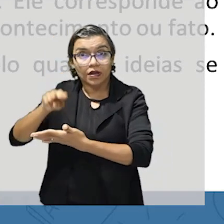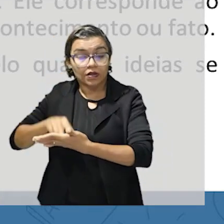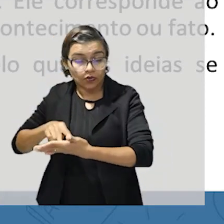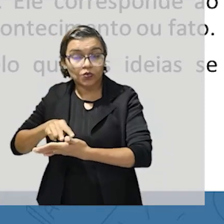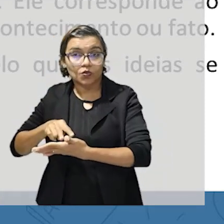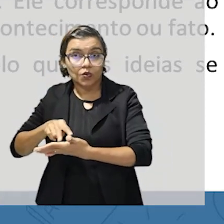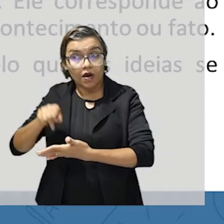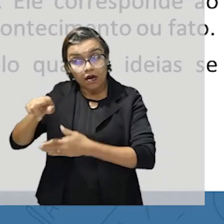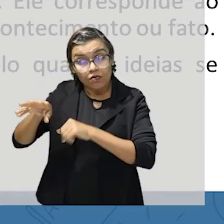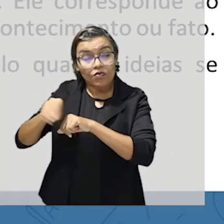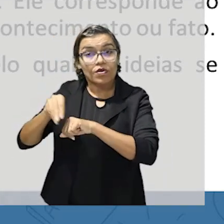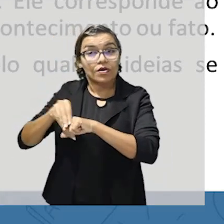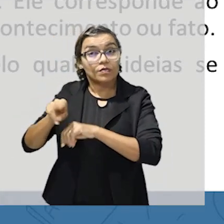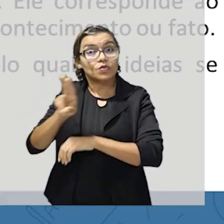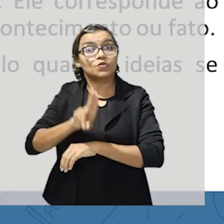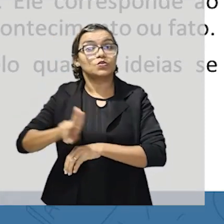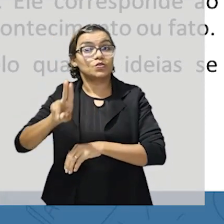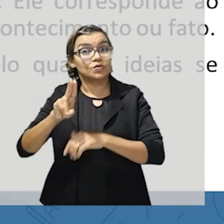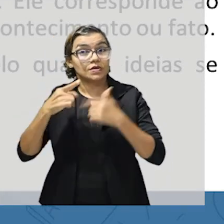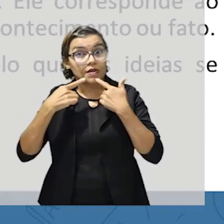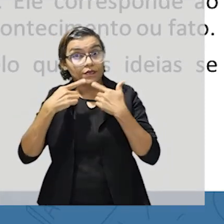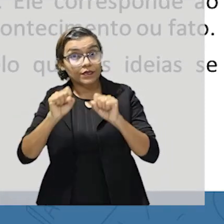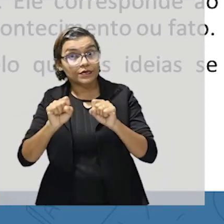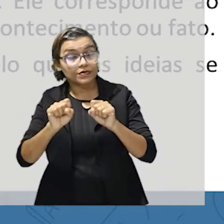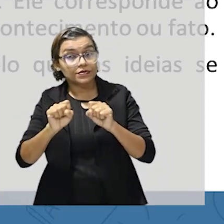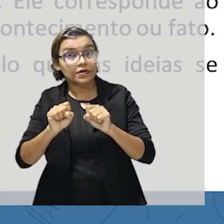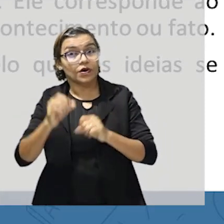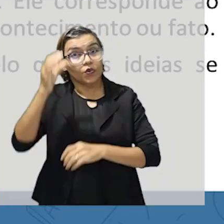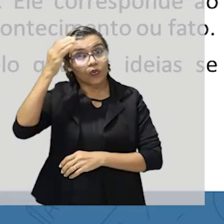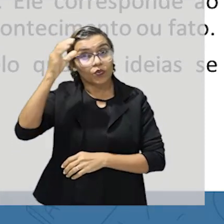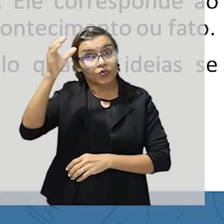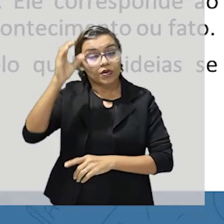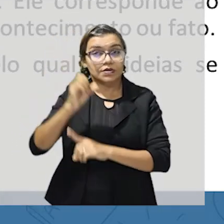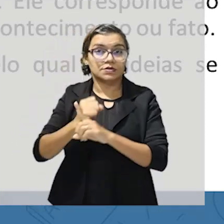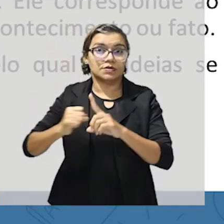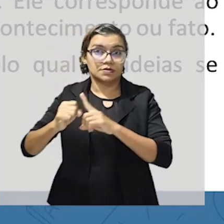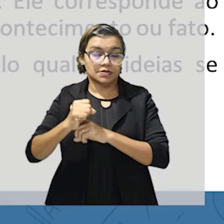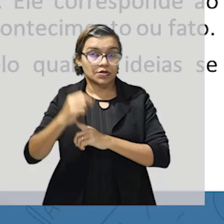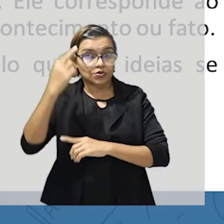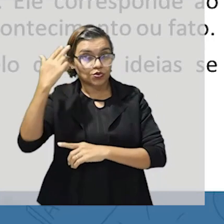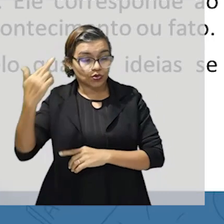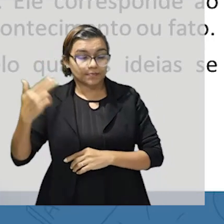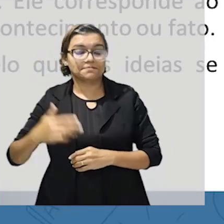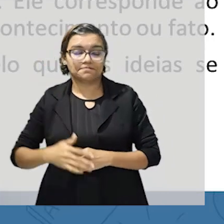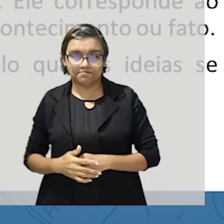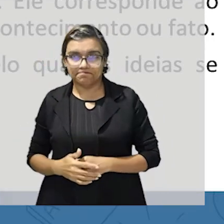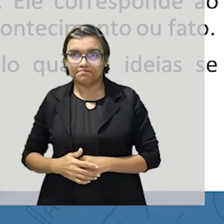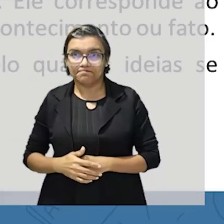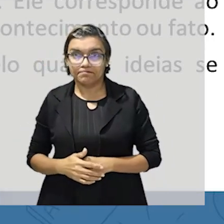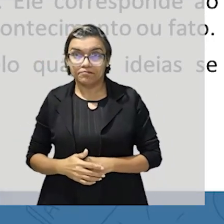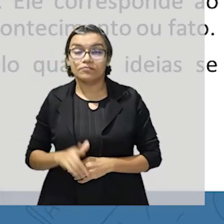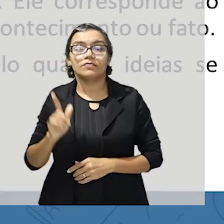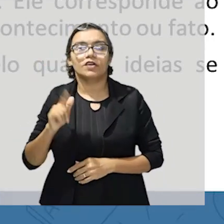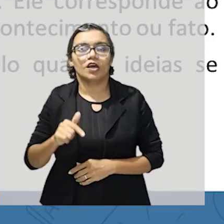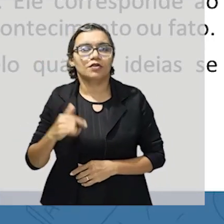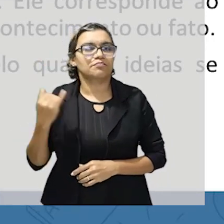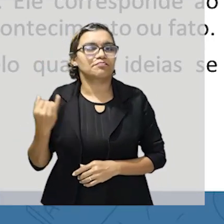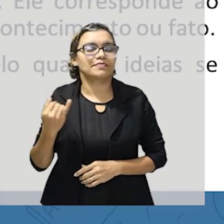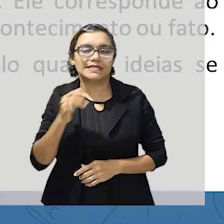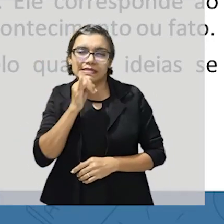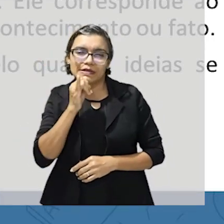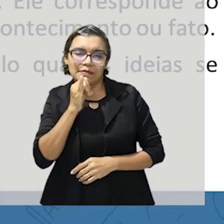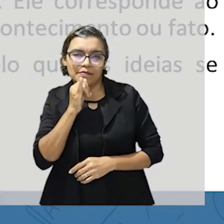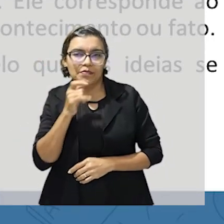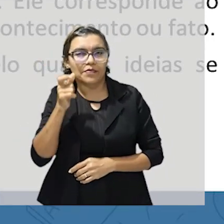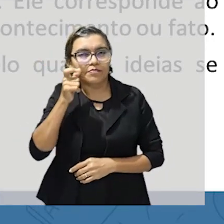acordo com seus conhecimentos linguísticos culturais sociais históricos gente é muito interessante isso